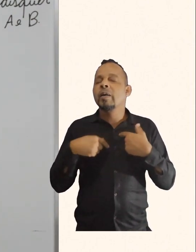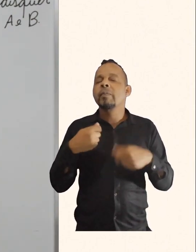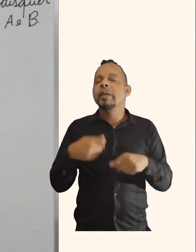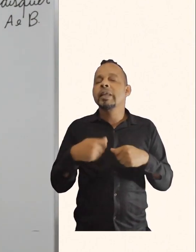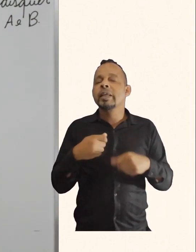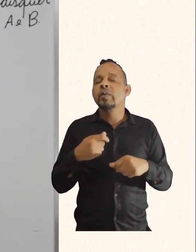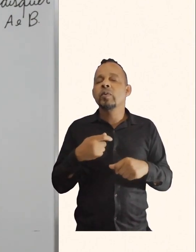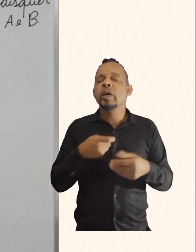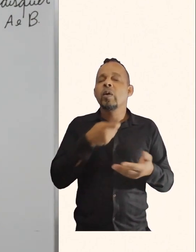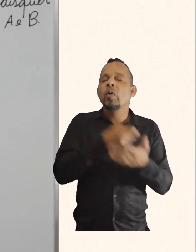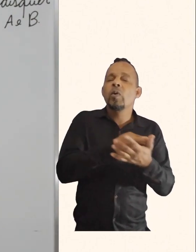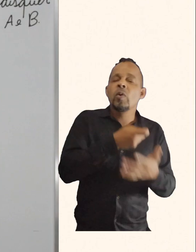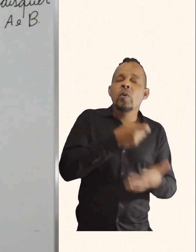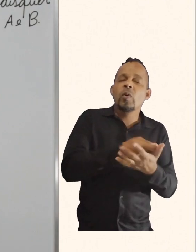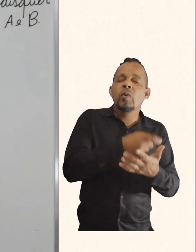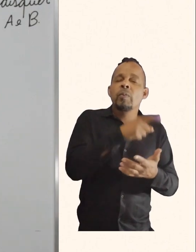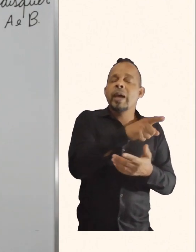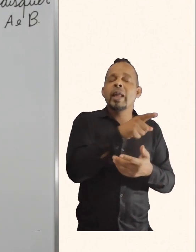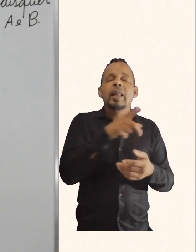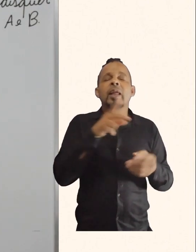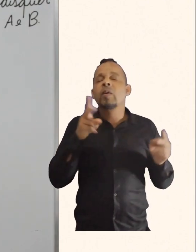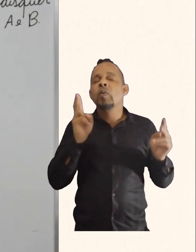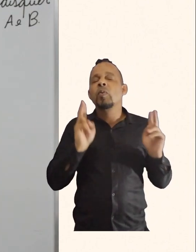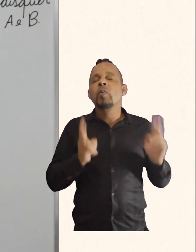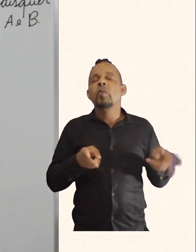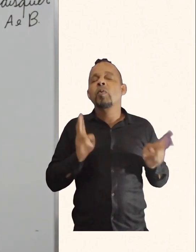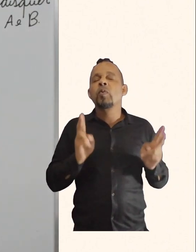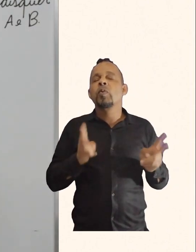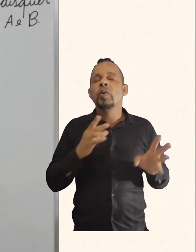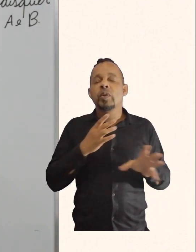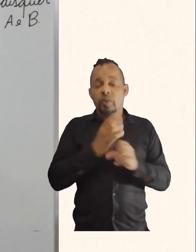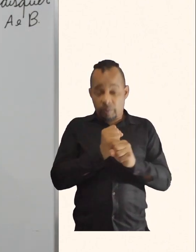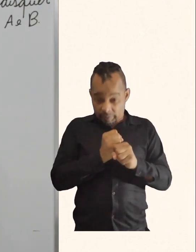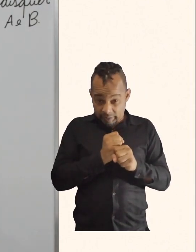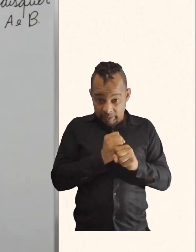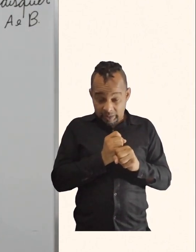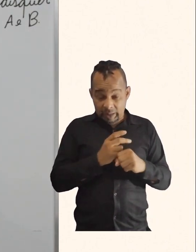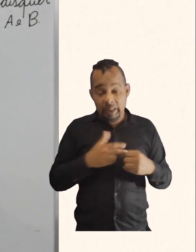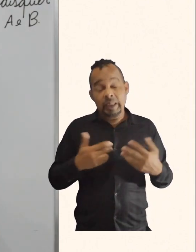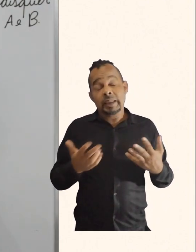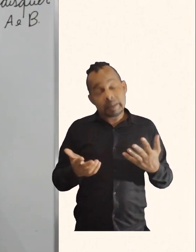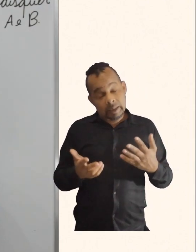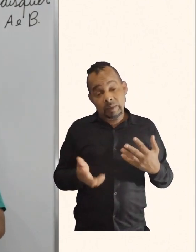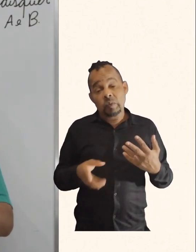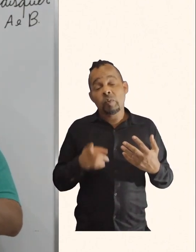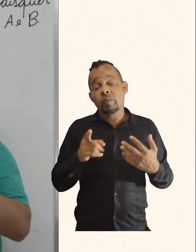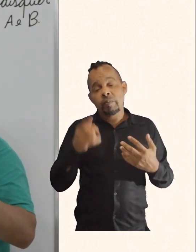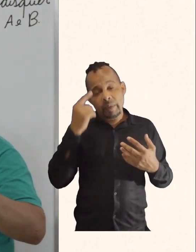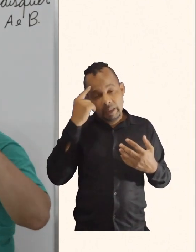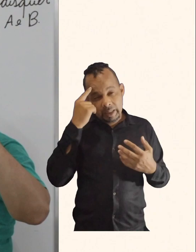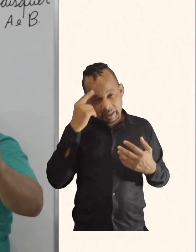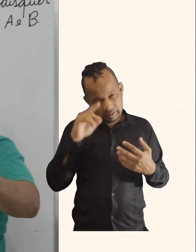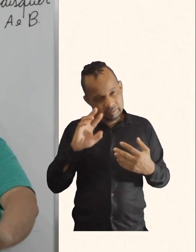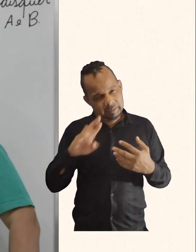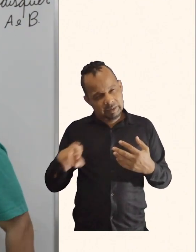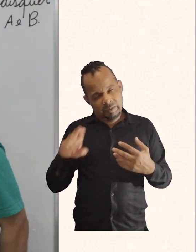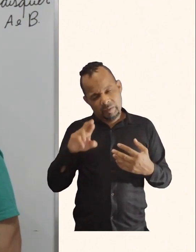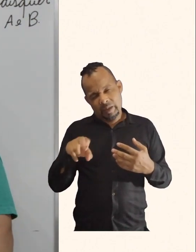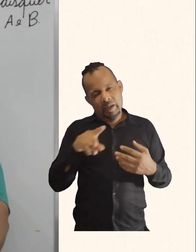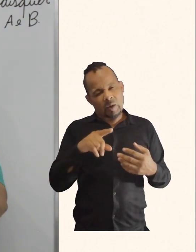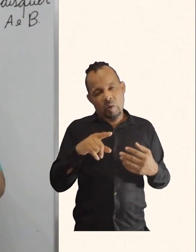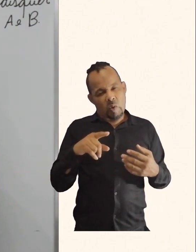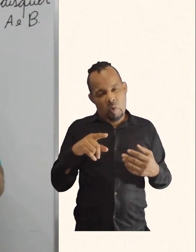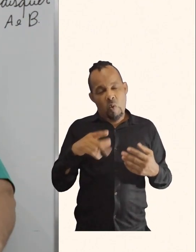para que esta soma se mantenha em um sistema? Se você quiser pensar dessa maneira, não é